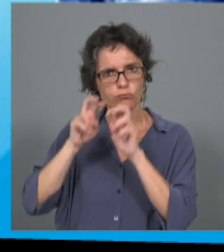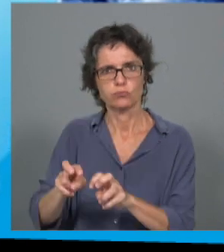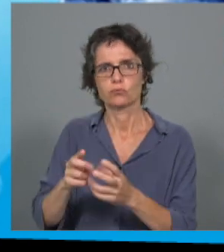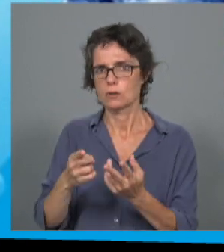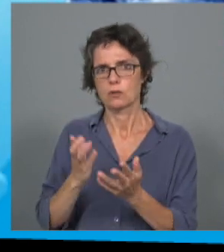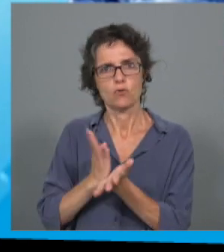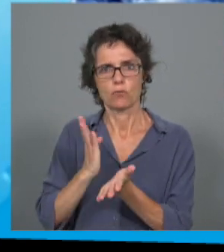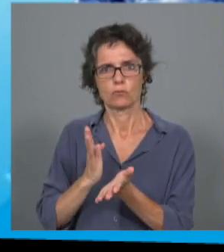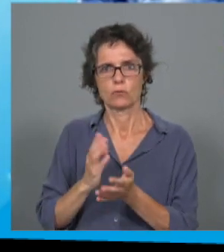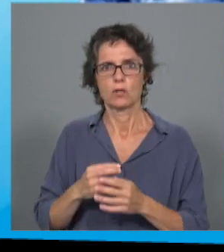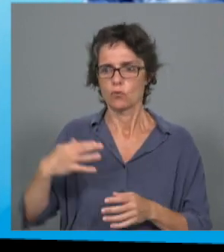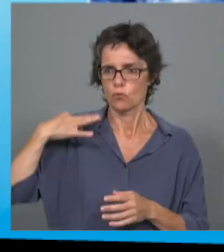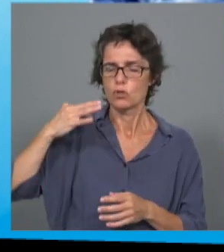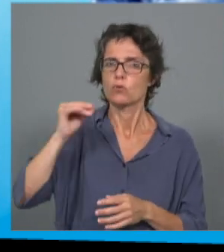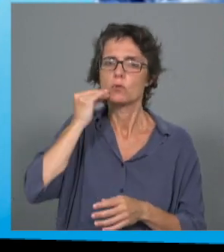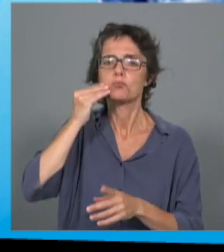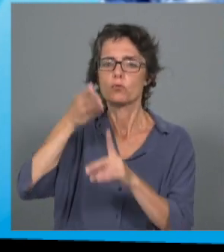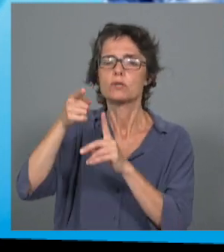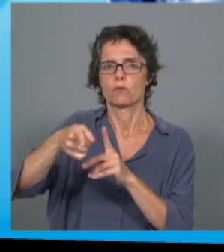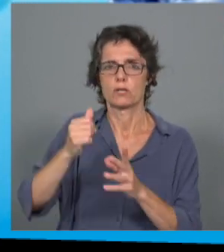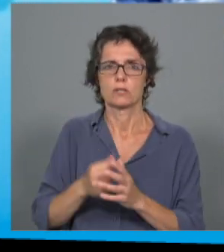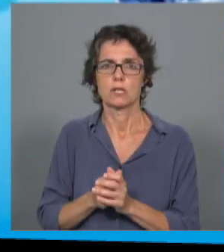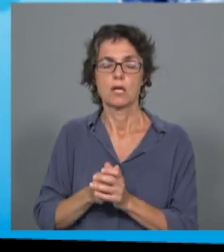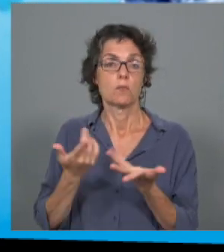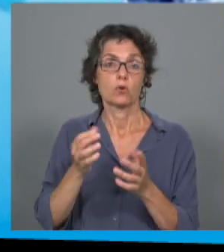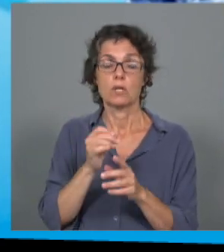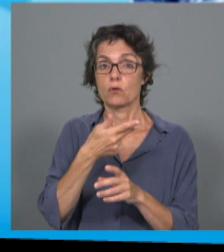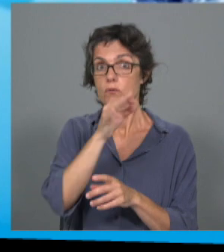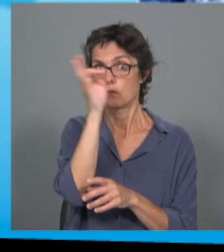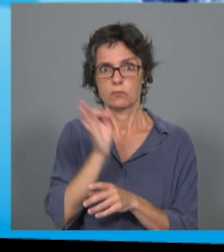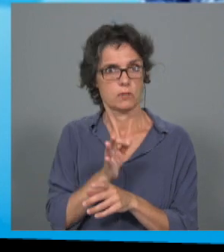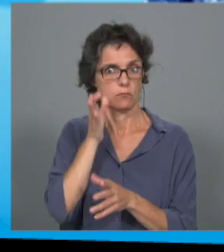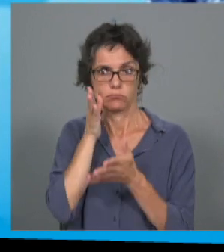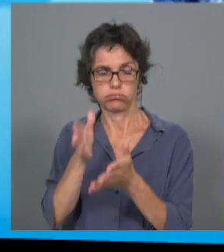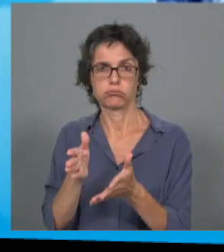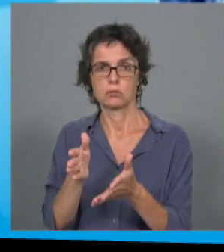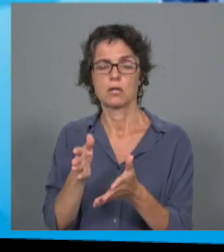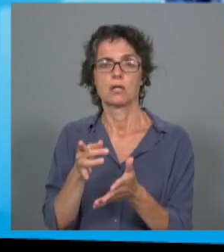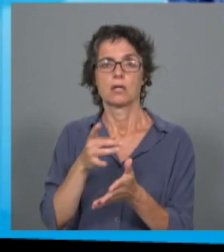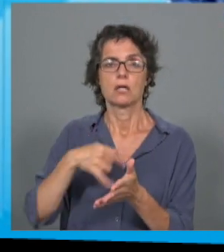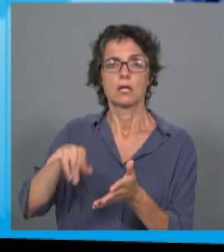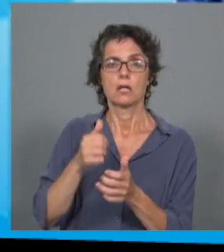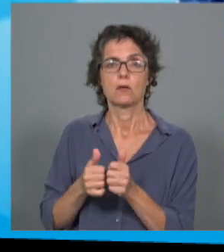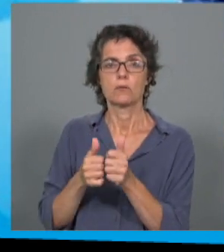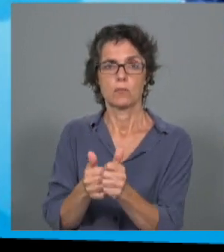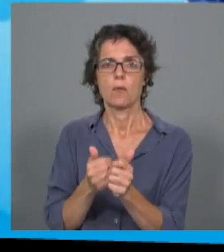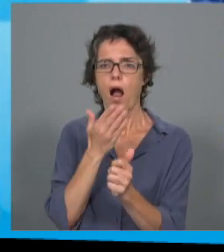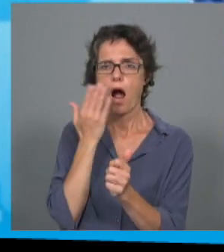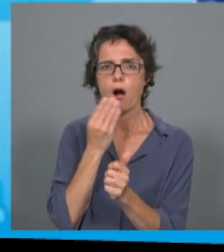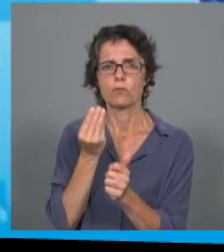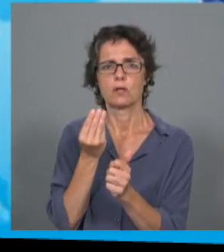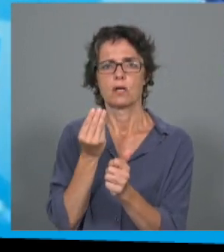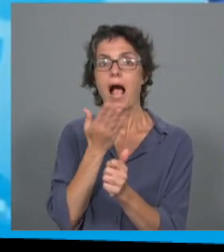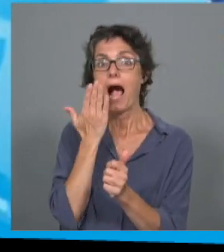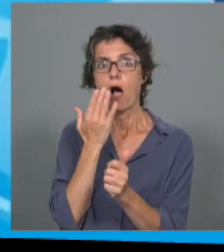estudo que nos empenha a 100%, não só naquilo que é o acompanhamento letivo das aulas durante o período